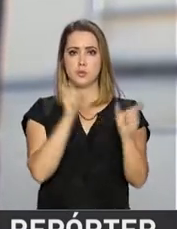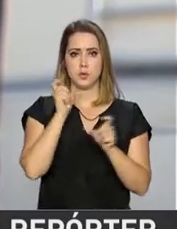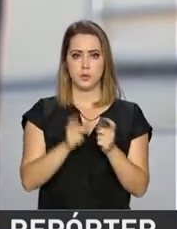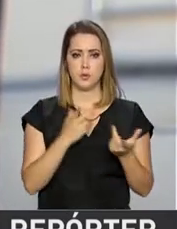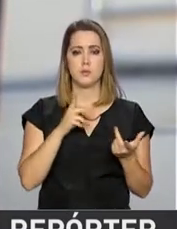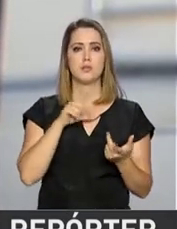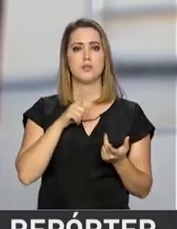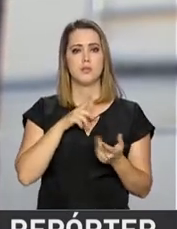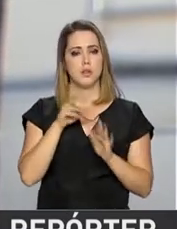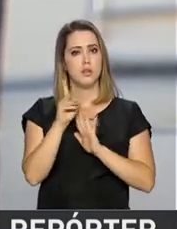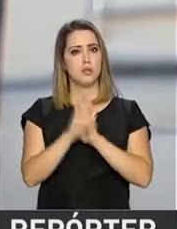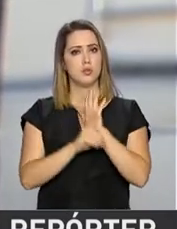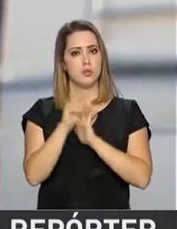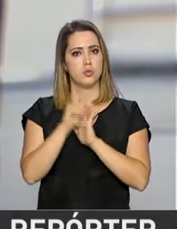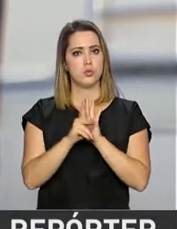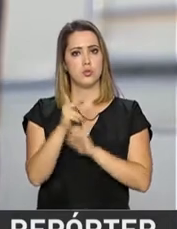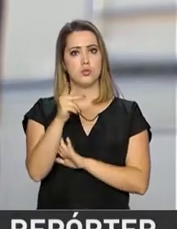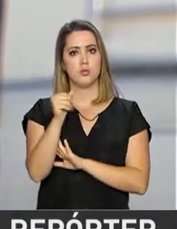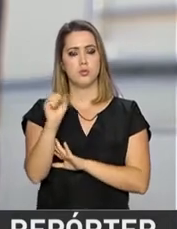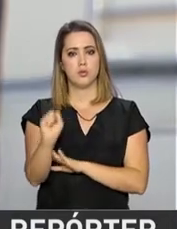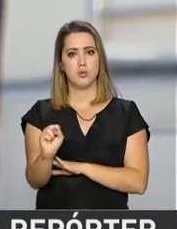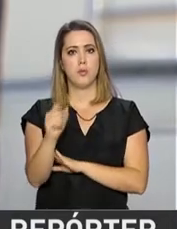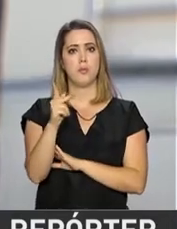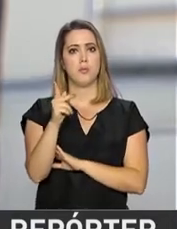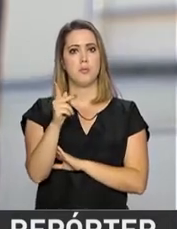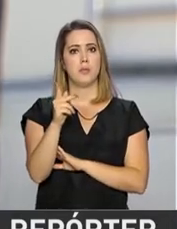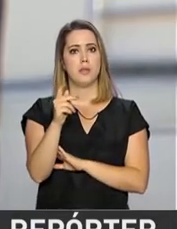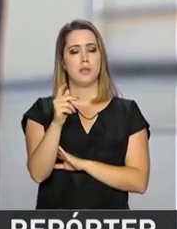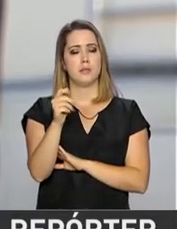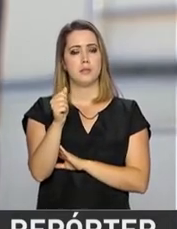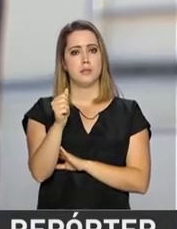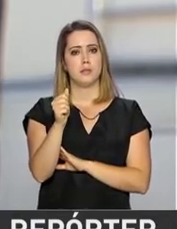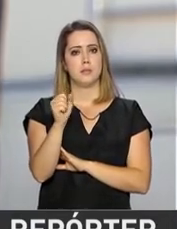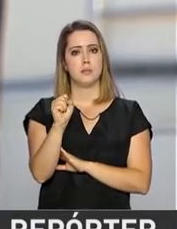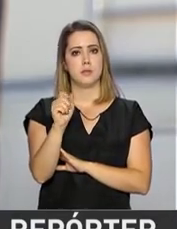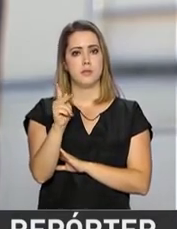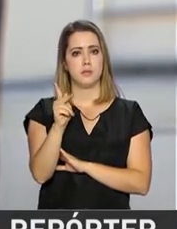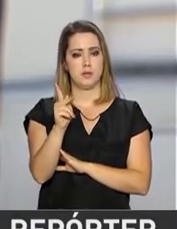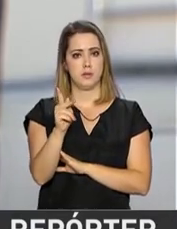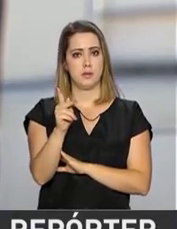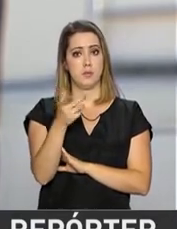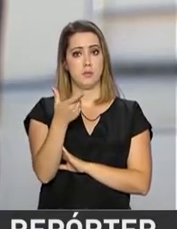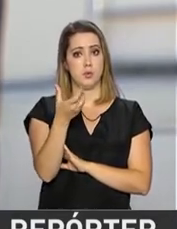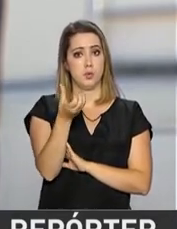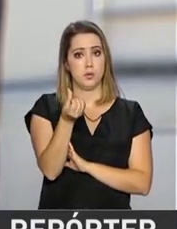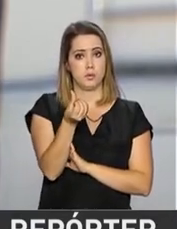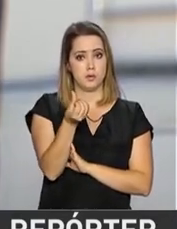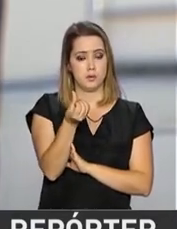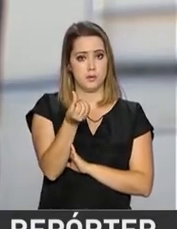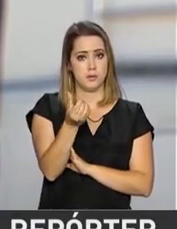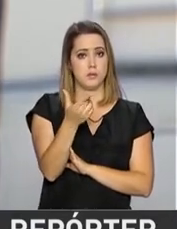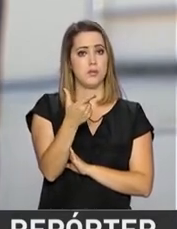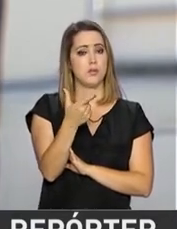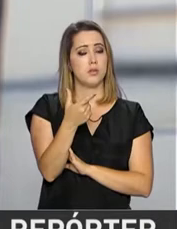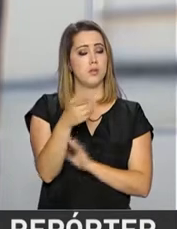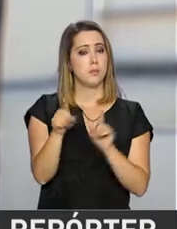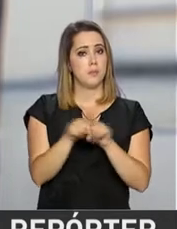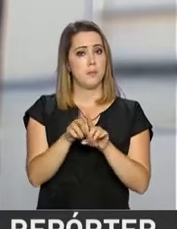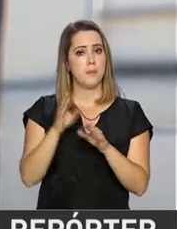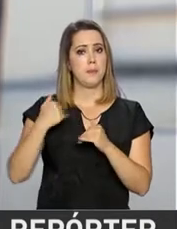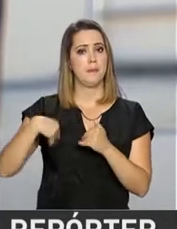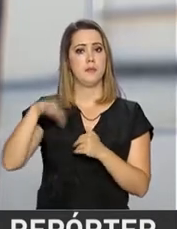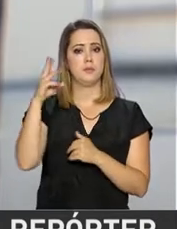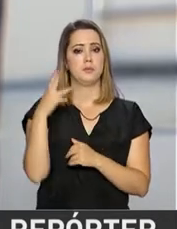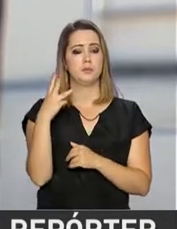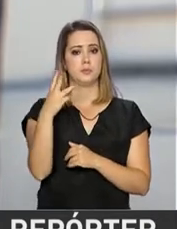têm direito ao pis pasep ano-base de 2016 desses um pouco mais de três milhões